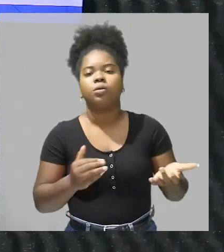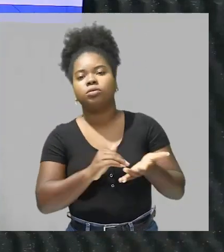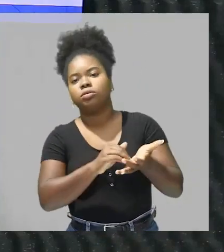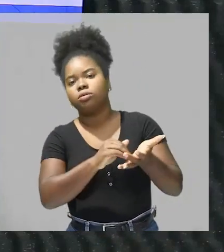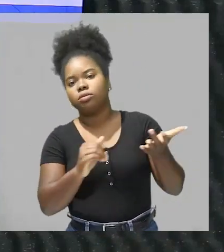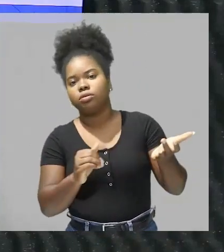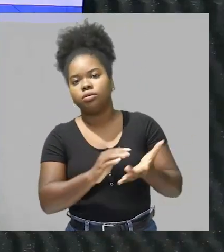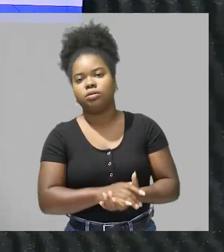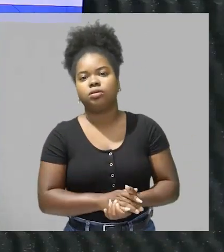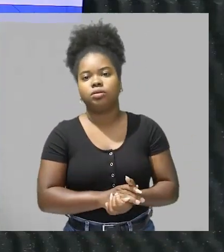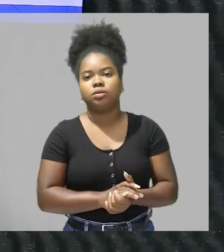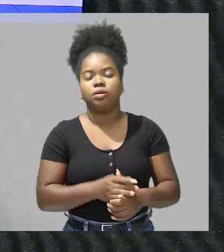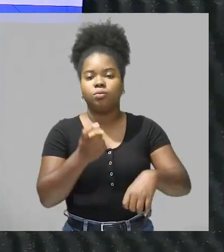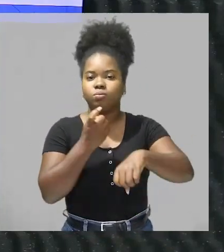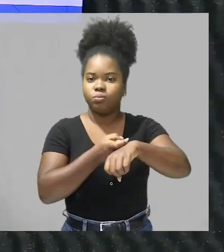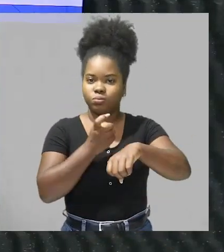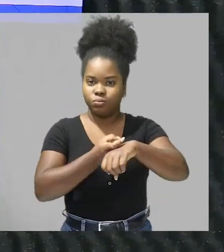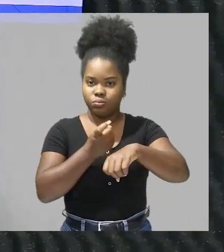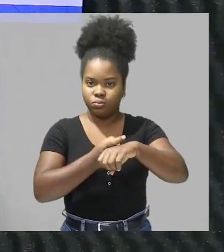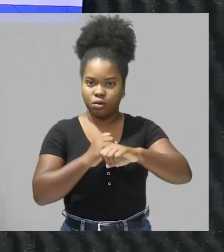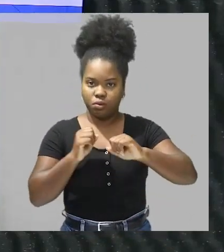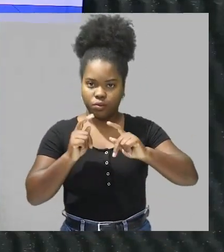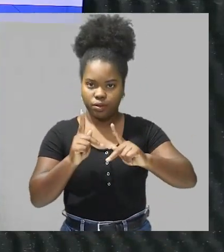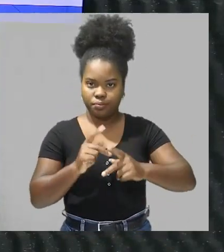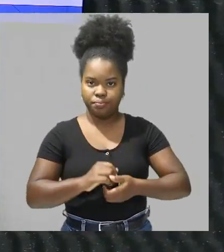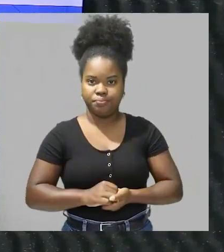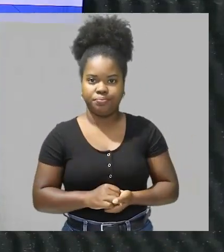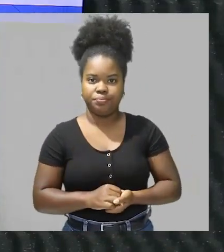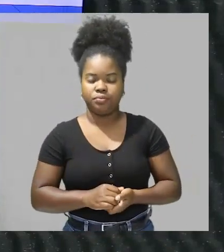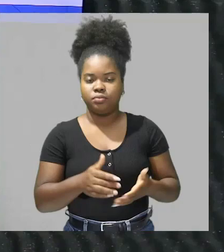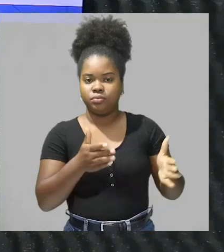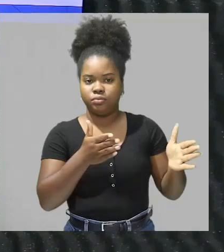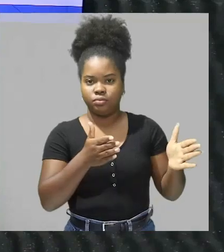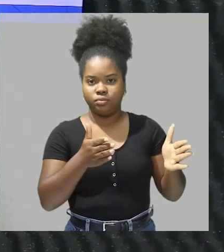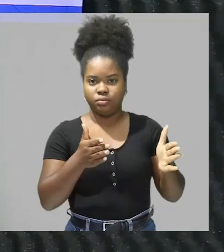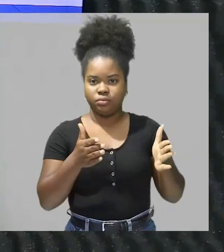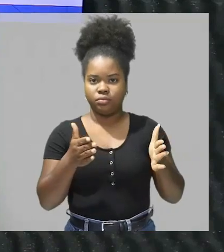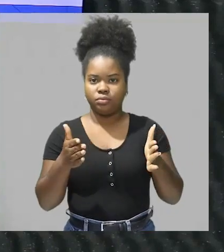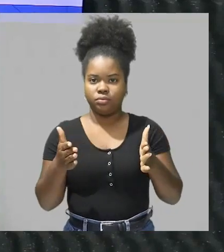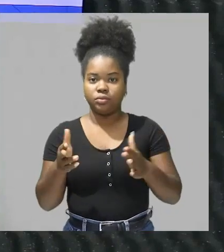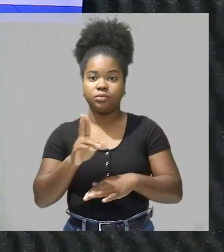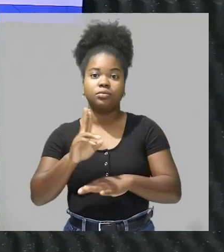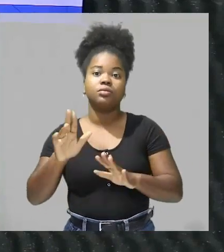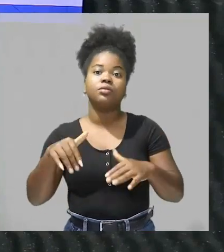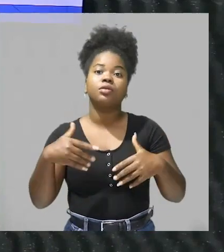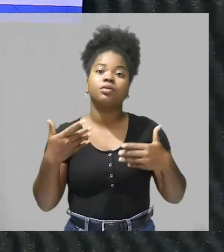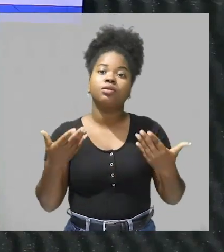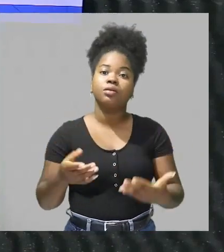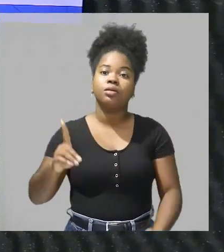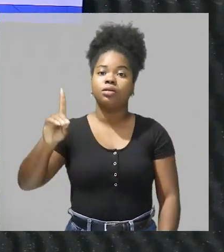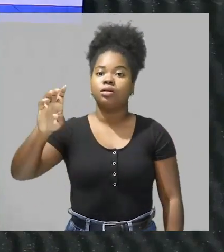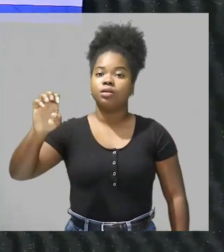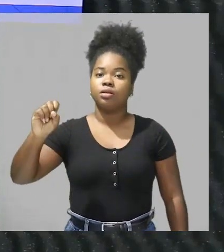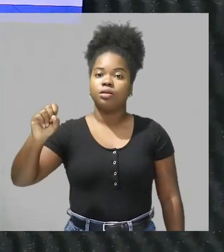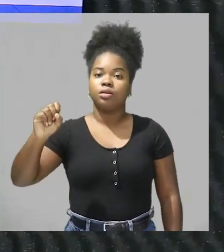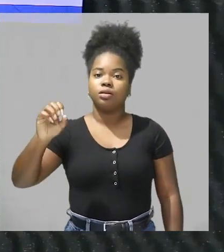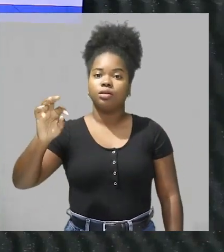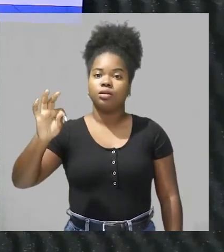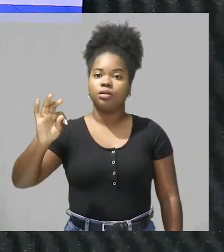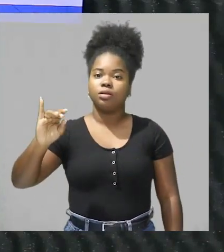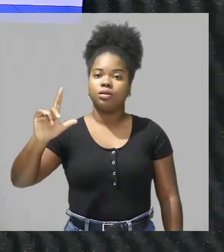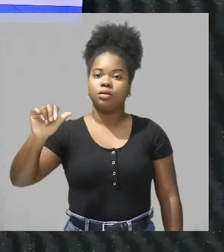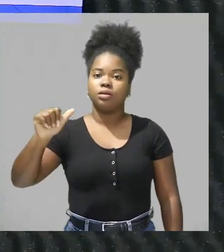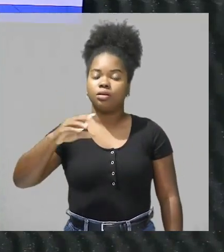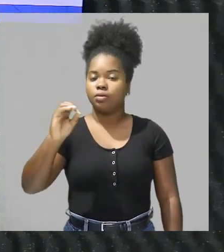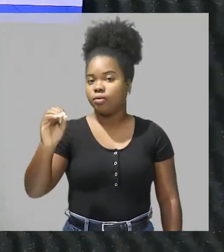vão estar na fase sólida Ok esse processo chamamos chamamos de destilação só que